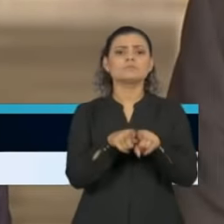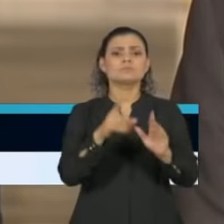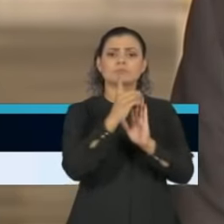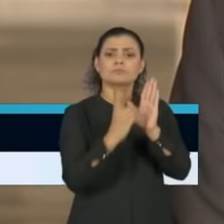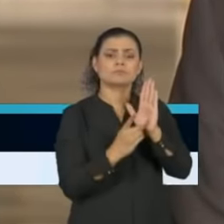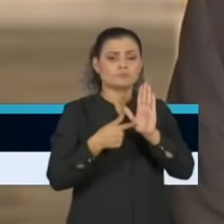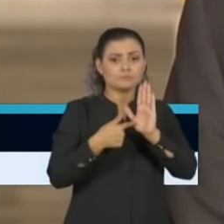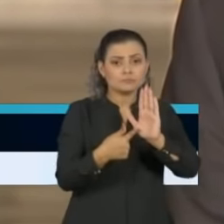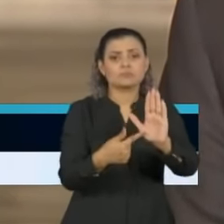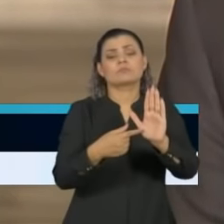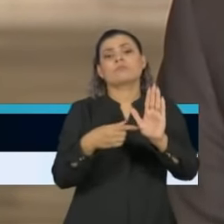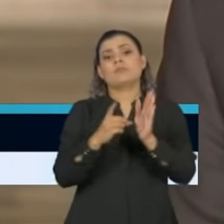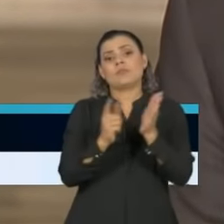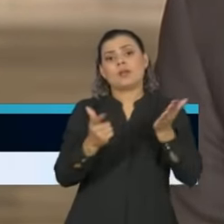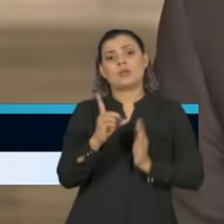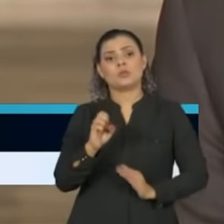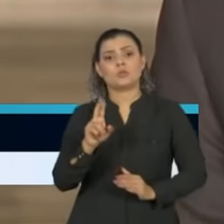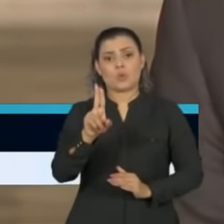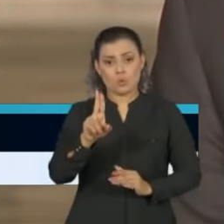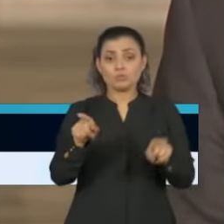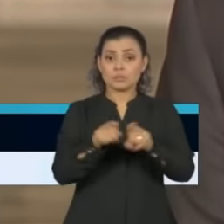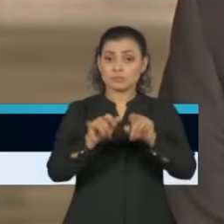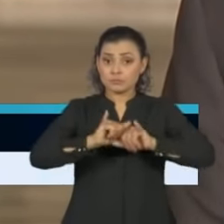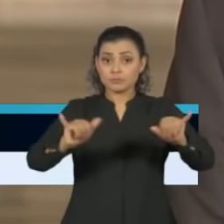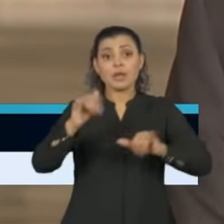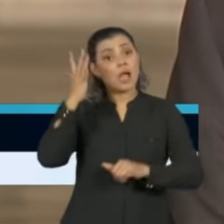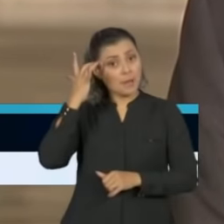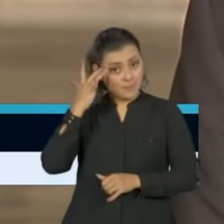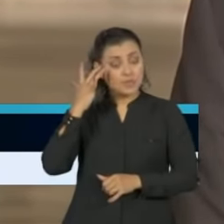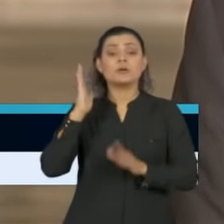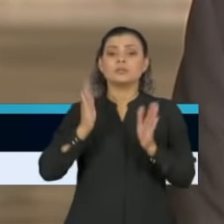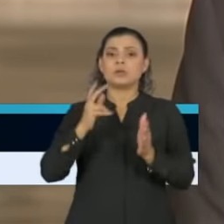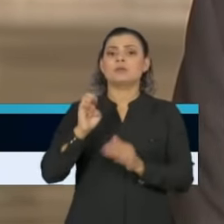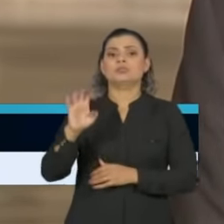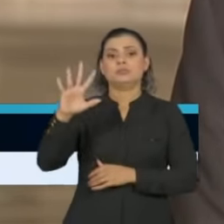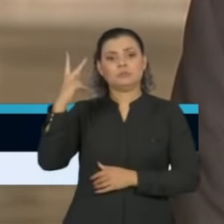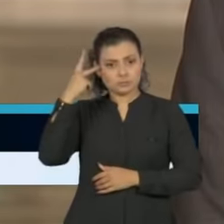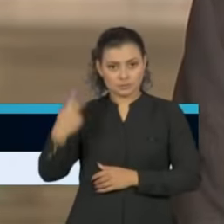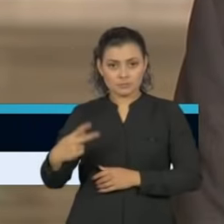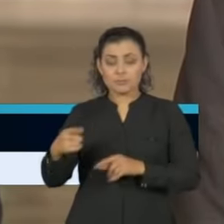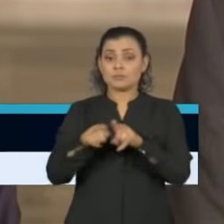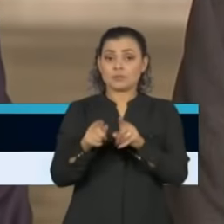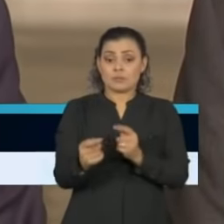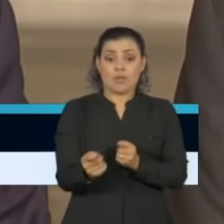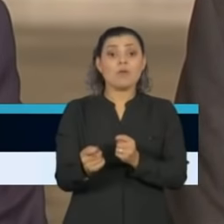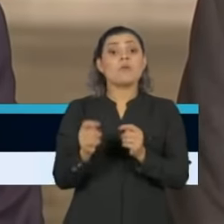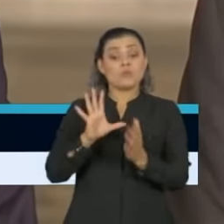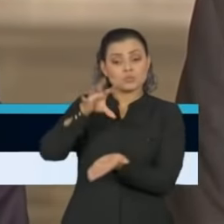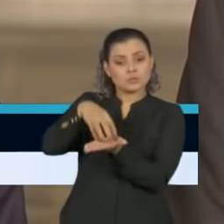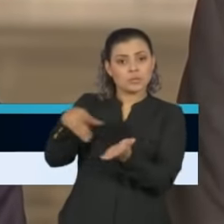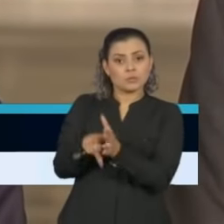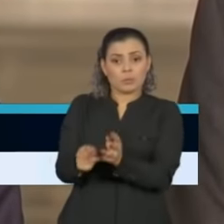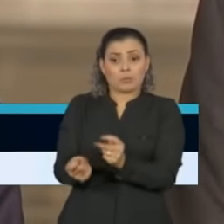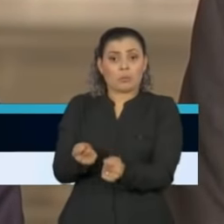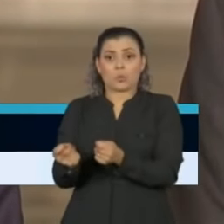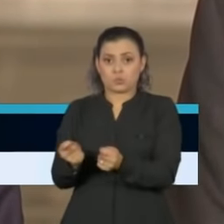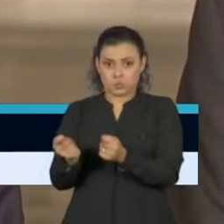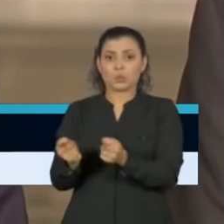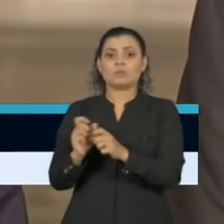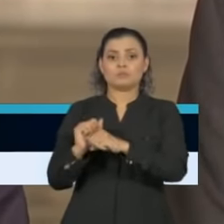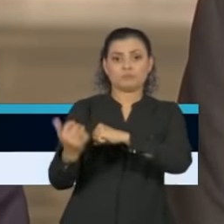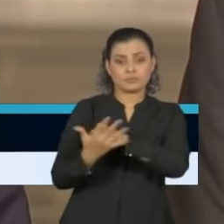que será publicado no Diário Oficial de amanhã, o Governo do Estado de São Paulo, além do Centro de Contingência do